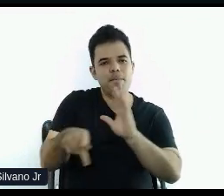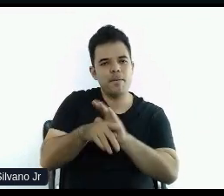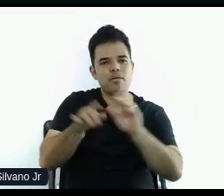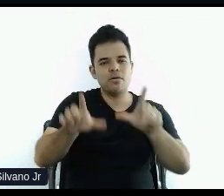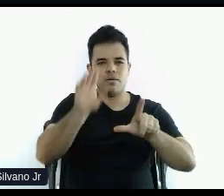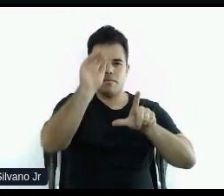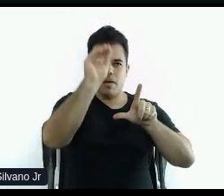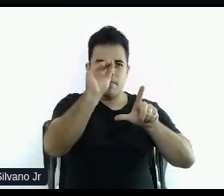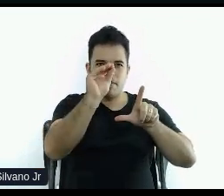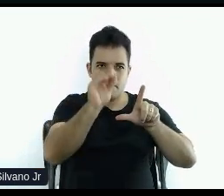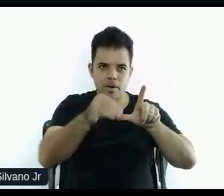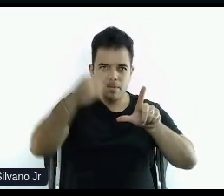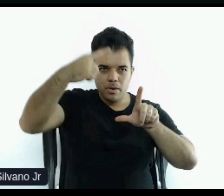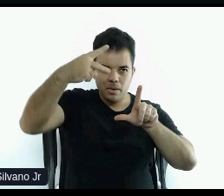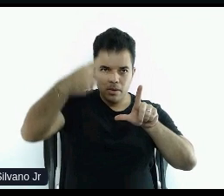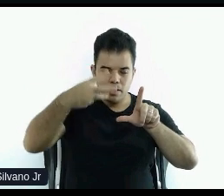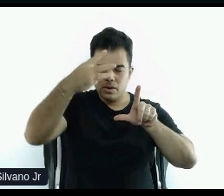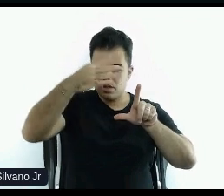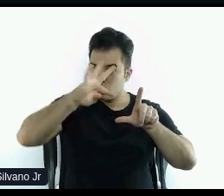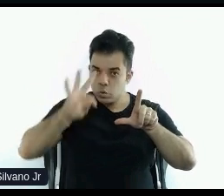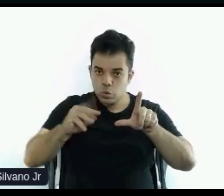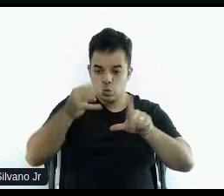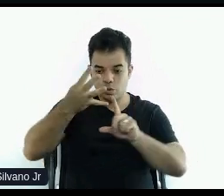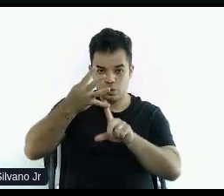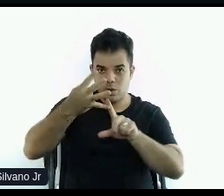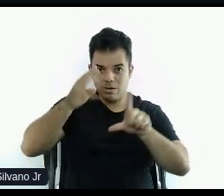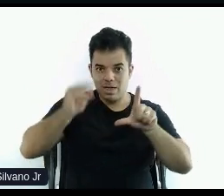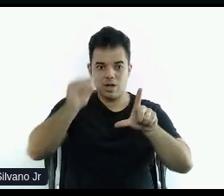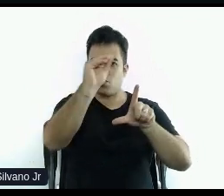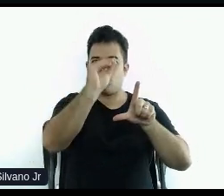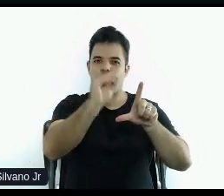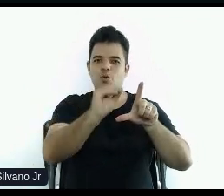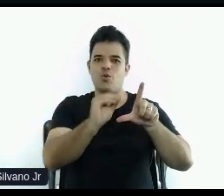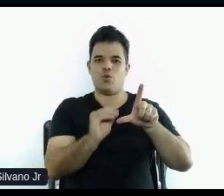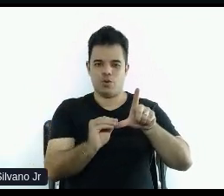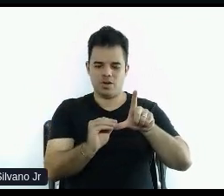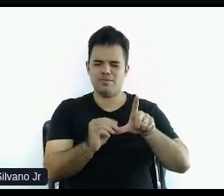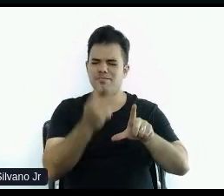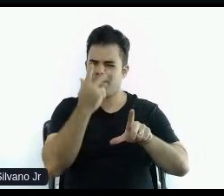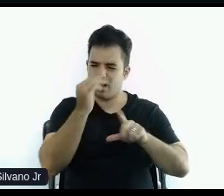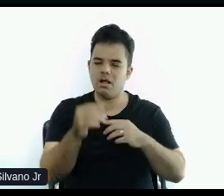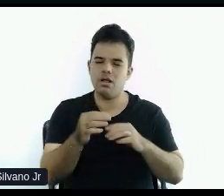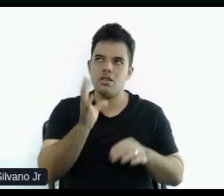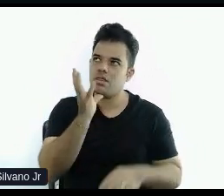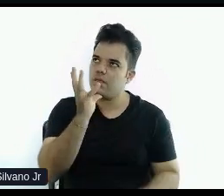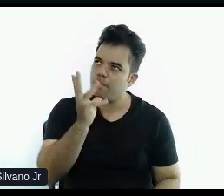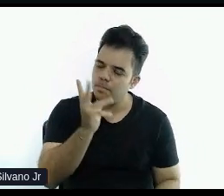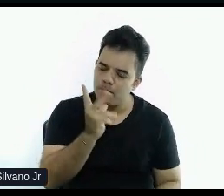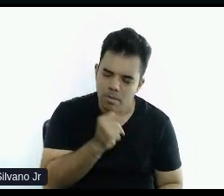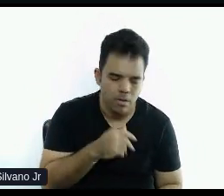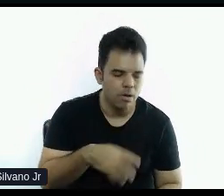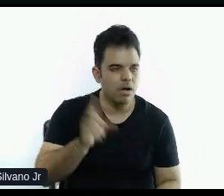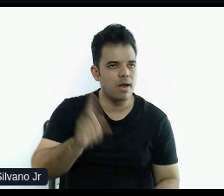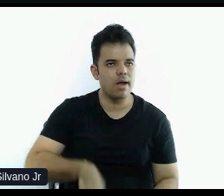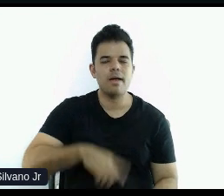processo muito longo, parece que é um processo muito moroso, mas tudo isso vai depender,